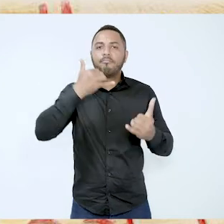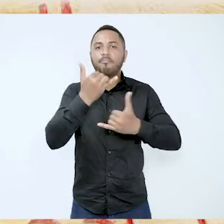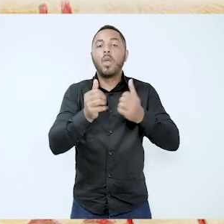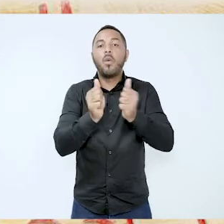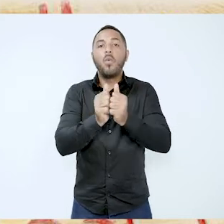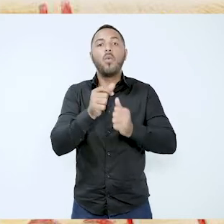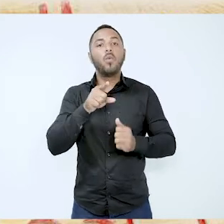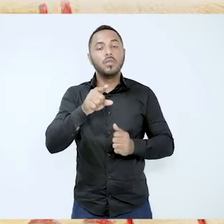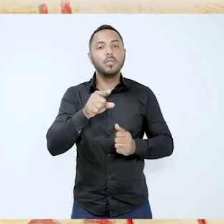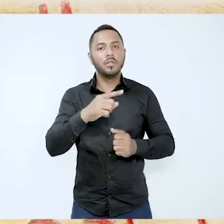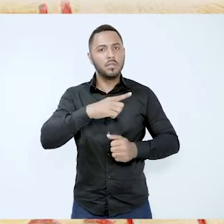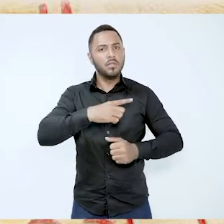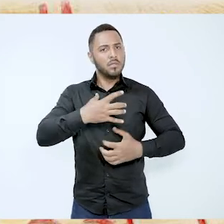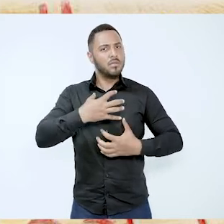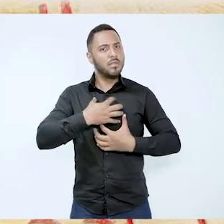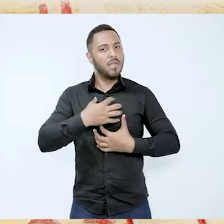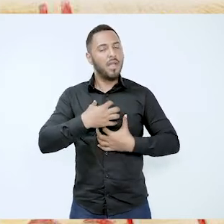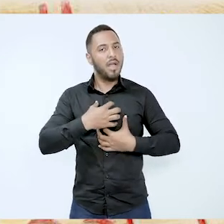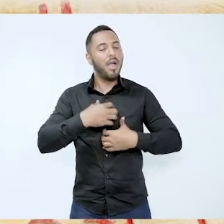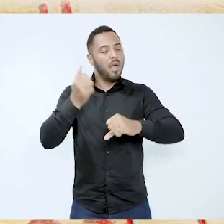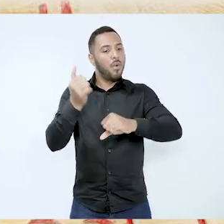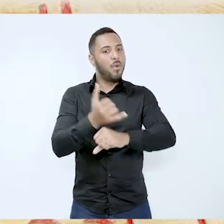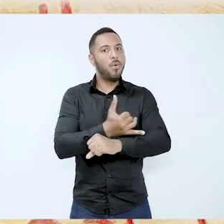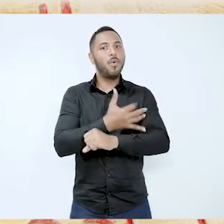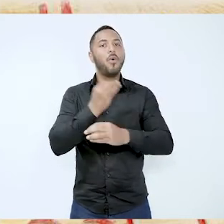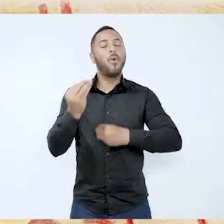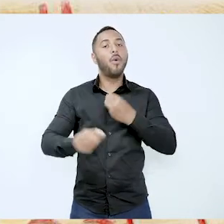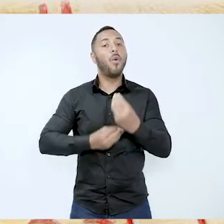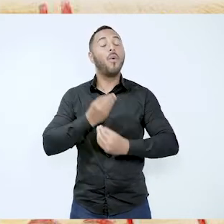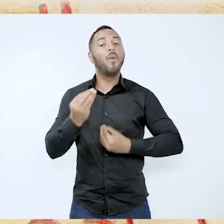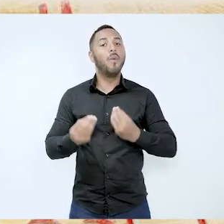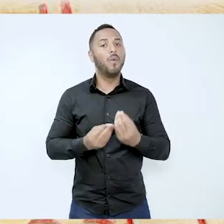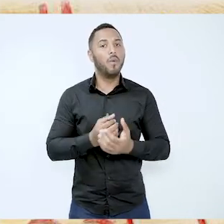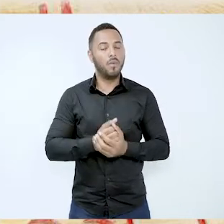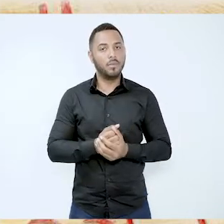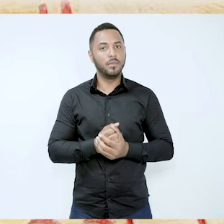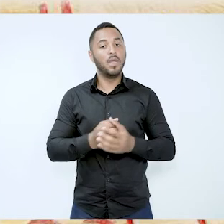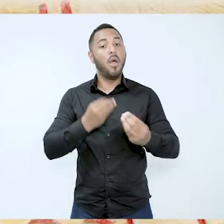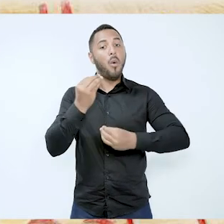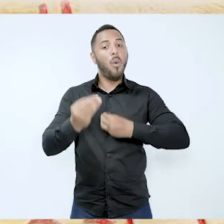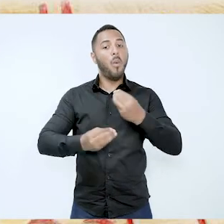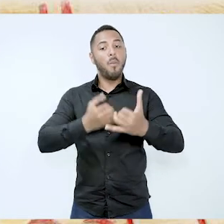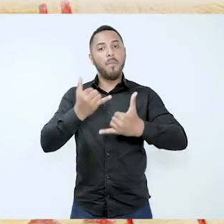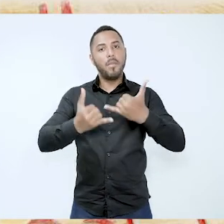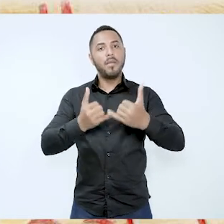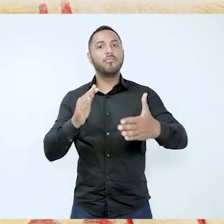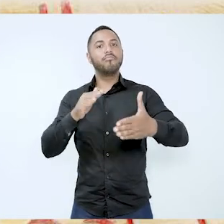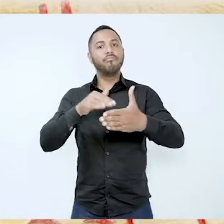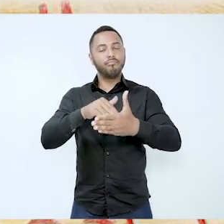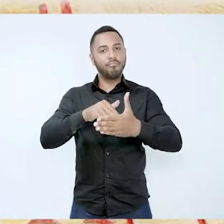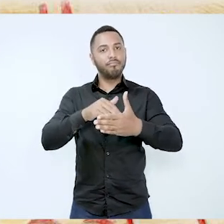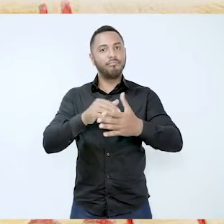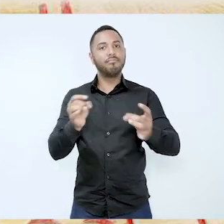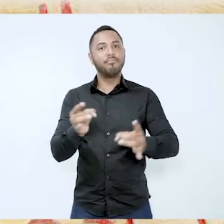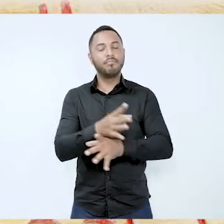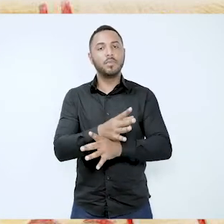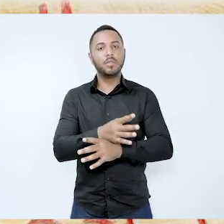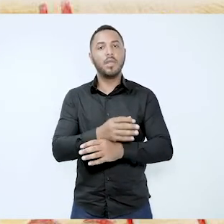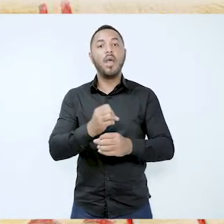com você? Quais as sensações que tinha quando estava brincando? como a brincadeira se